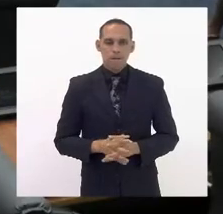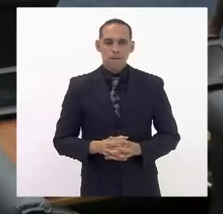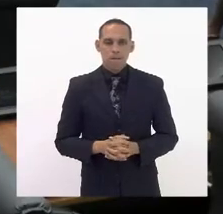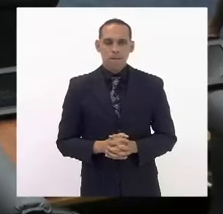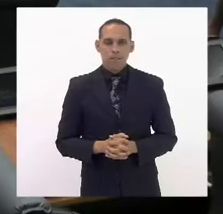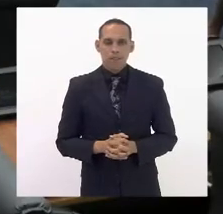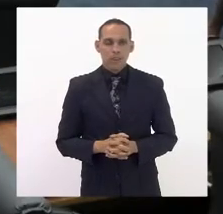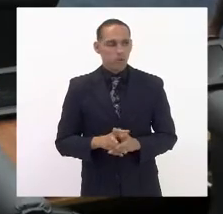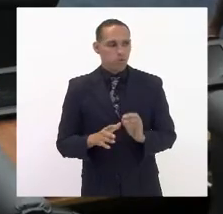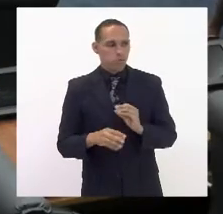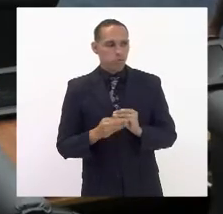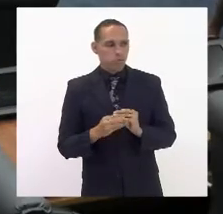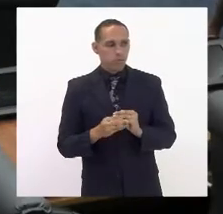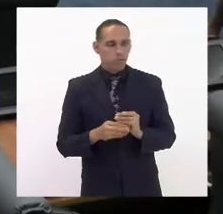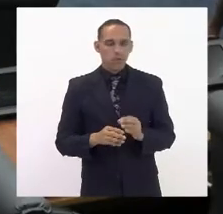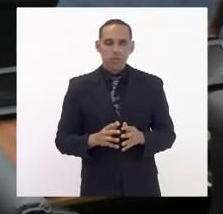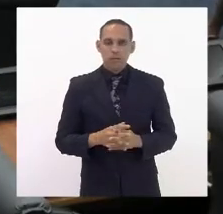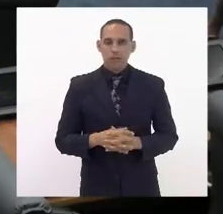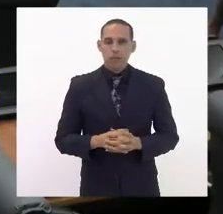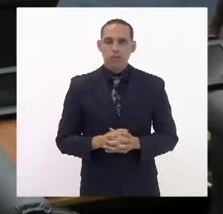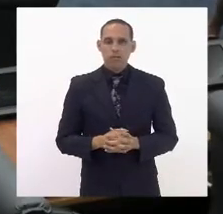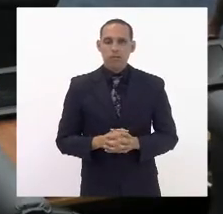Incorporou?